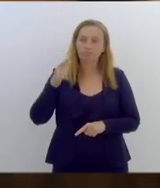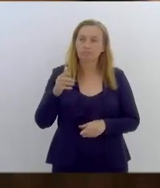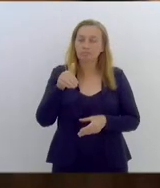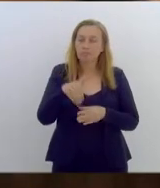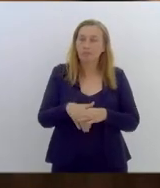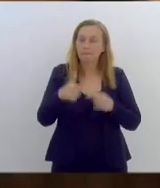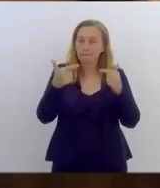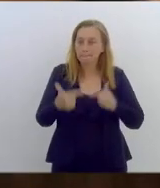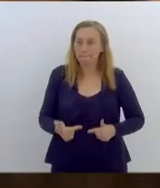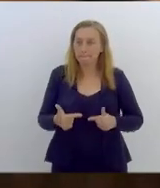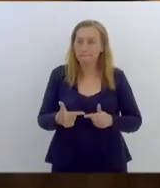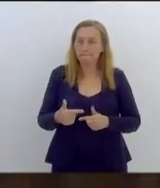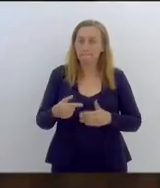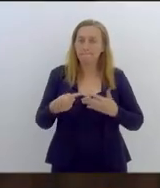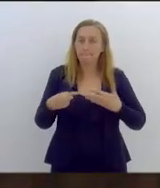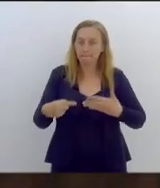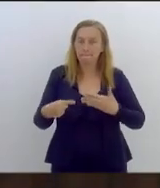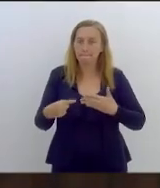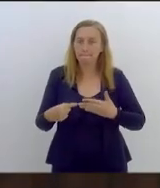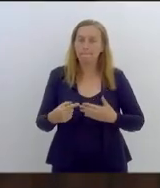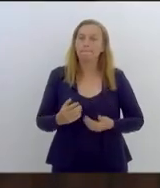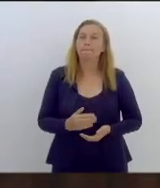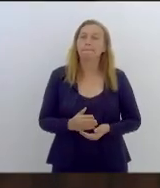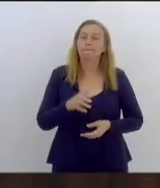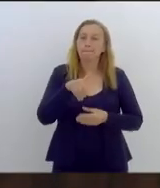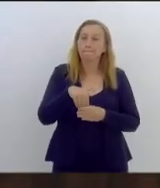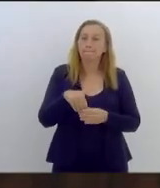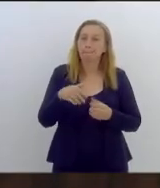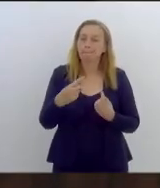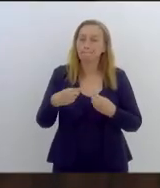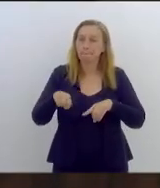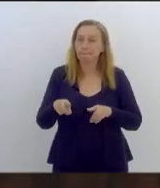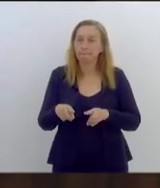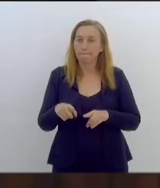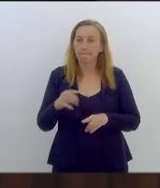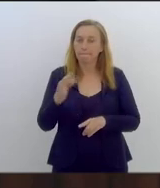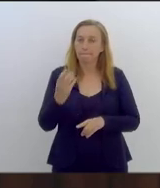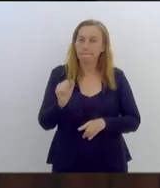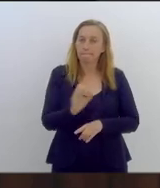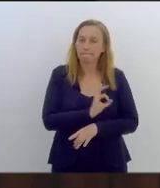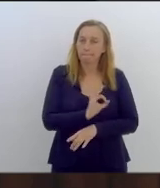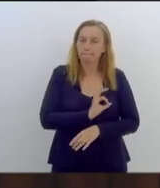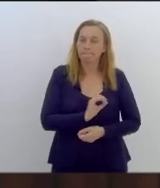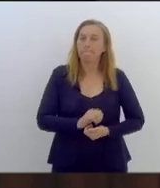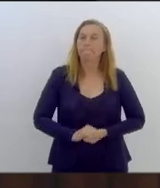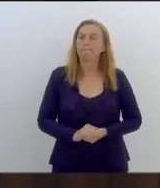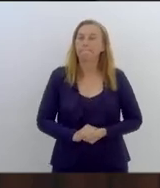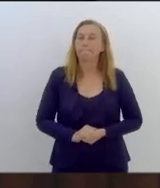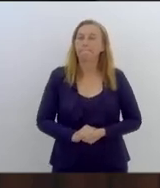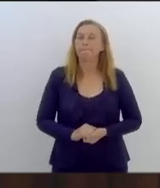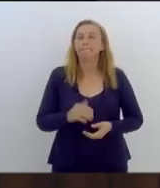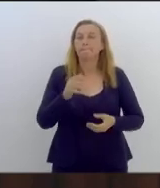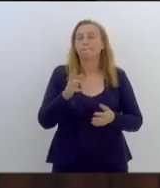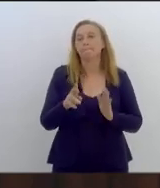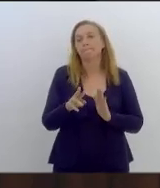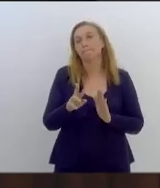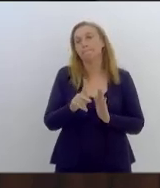Abstenção da bancada do PSOL. Abstenção PSOL, o contrário, Marta Rocha. Abstenção PSB. Abstenção PSB. Projeto de